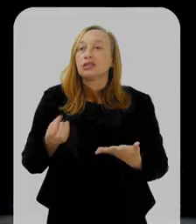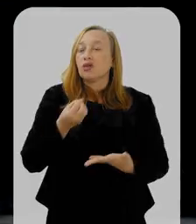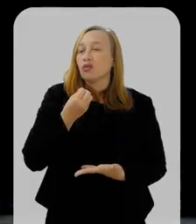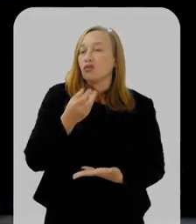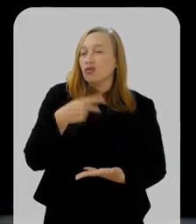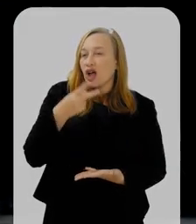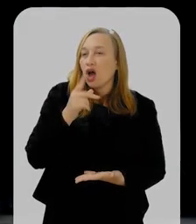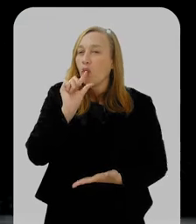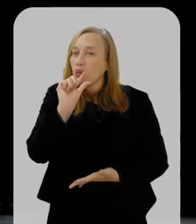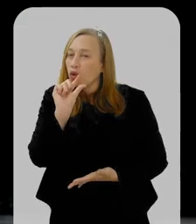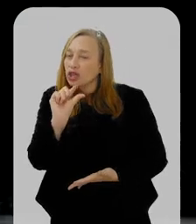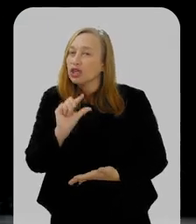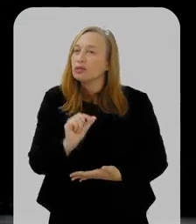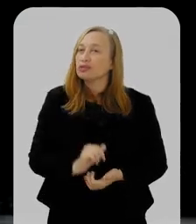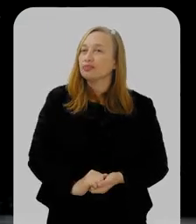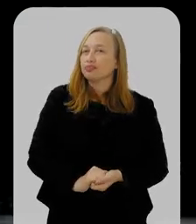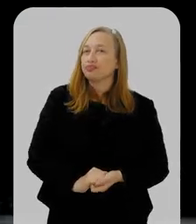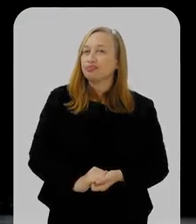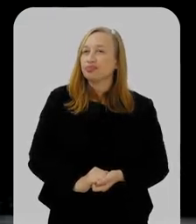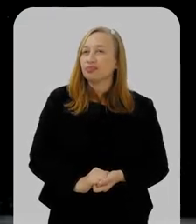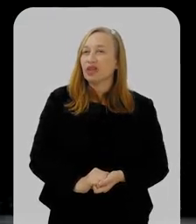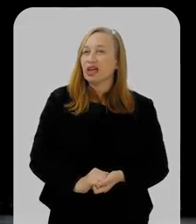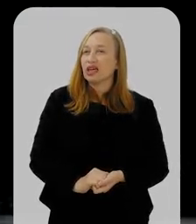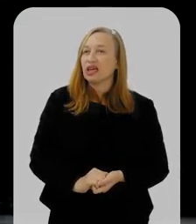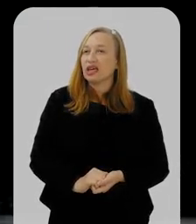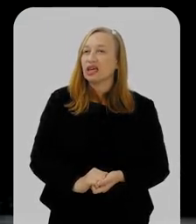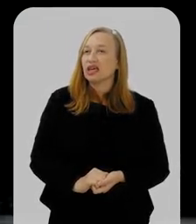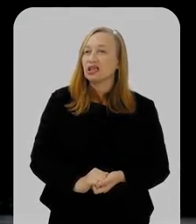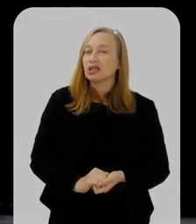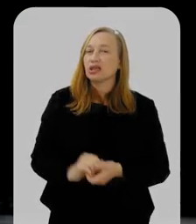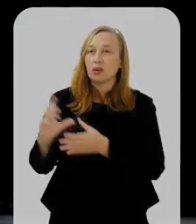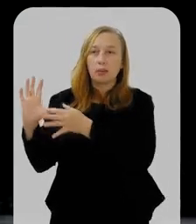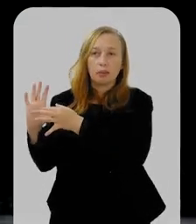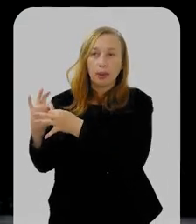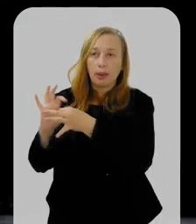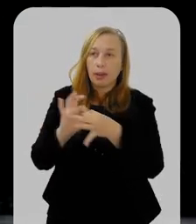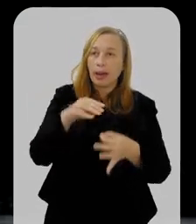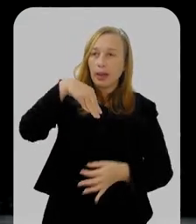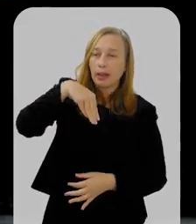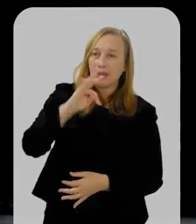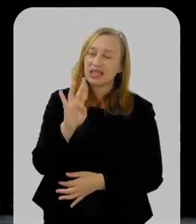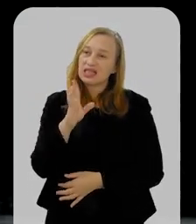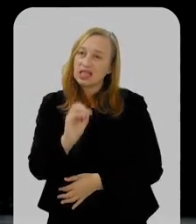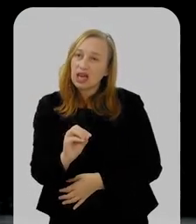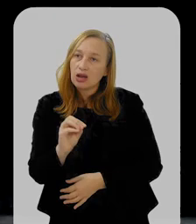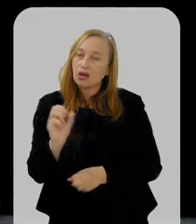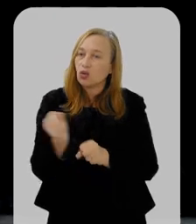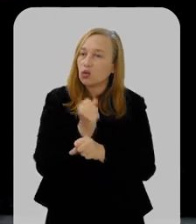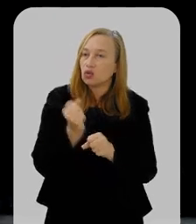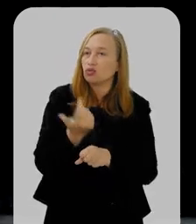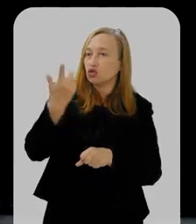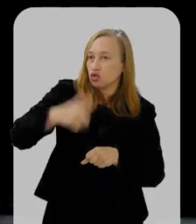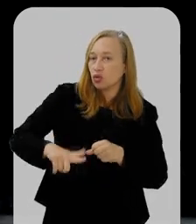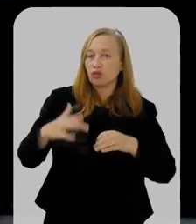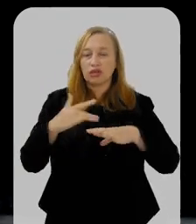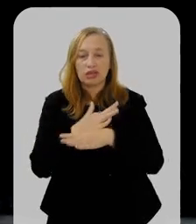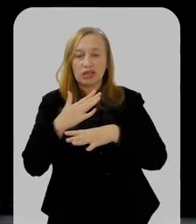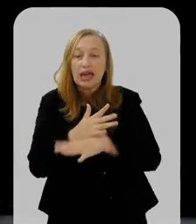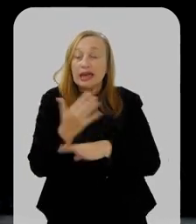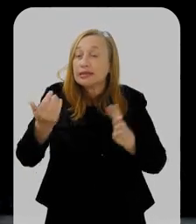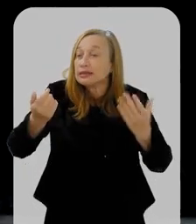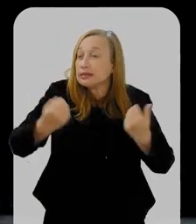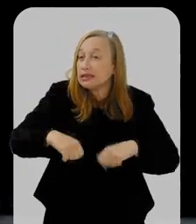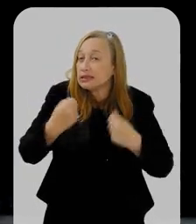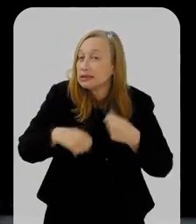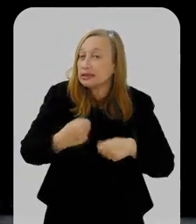importante. Bom, vamos falar um pouquinho sobre essa parte que, esse finalzinho teu desse último gancho, Marcelo, em relação à reconstrução das cidades, né?